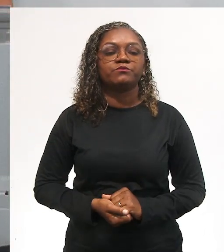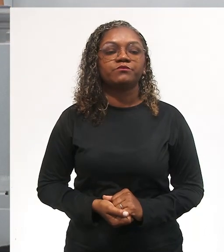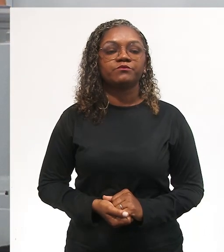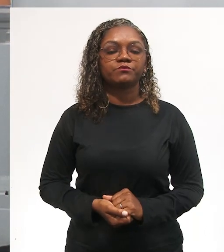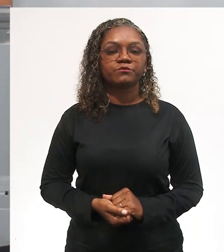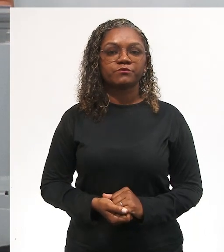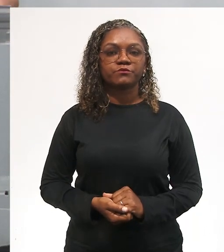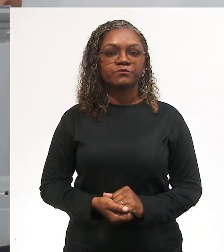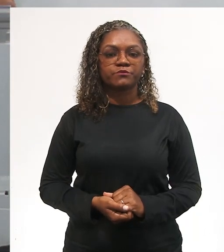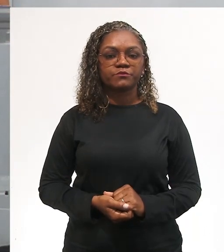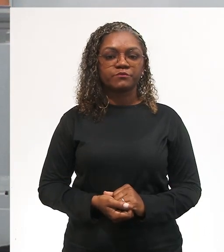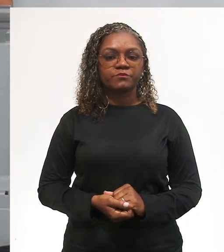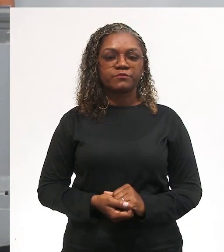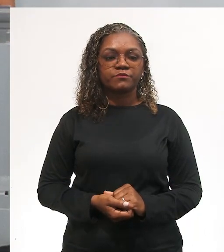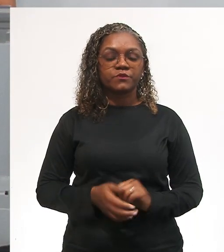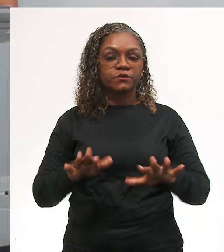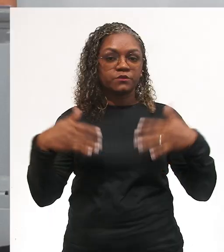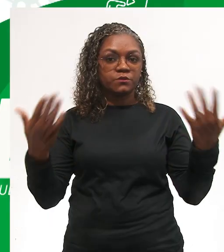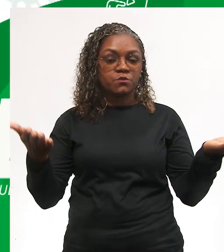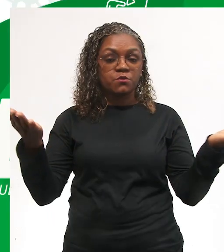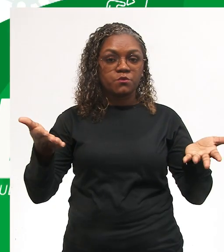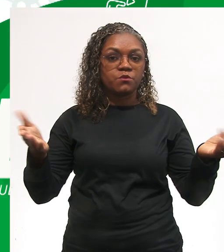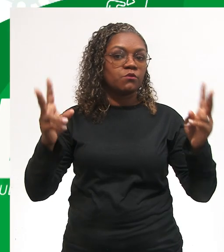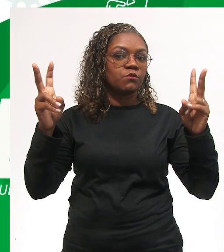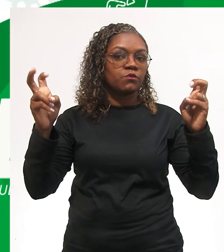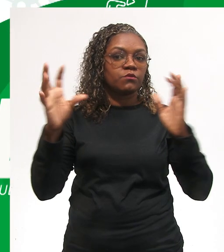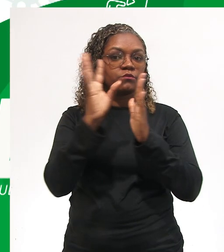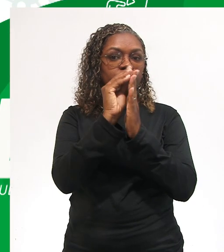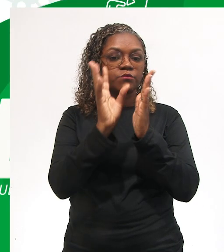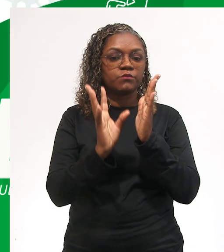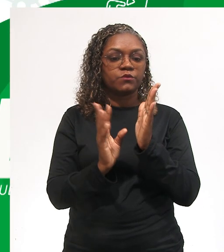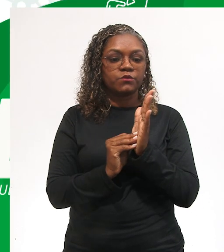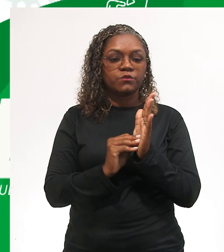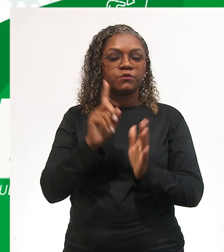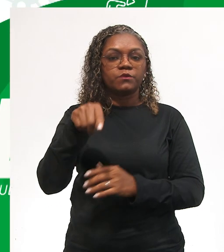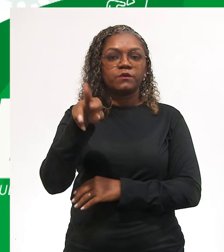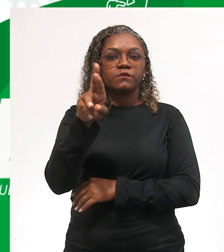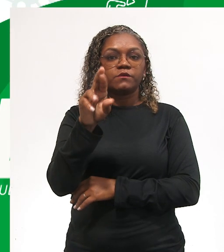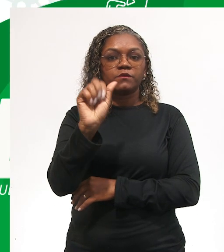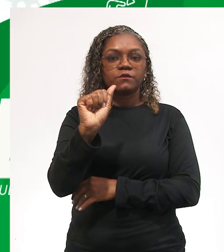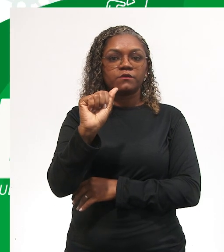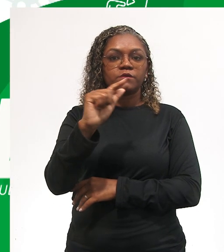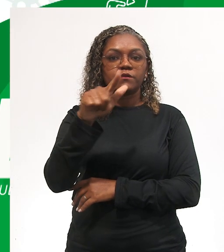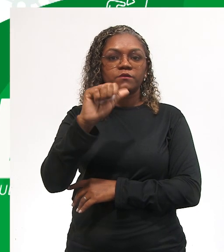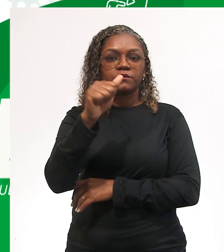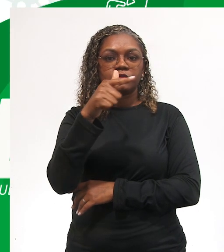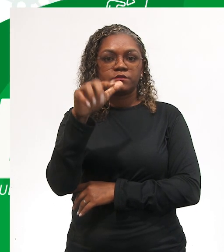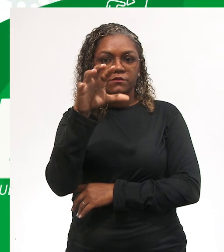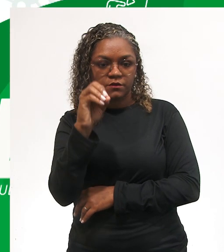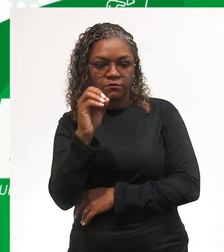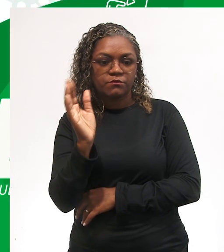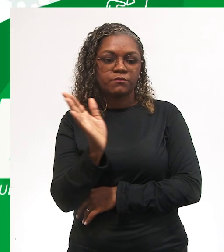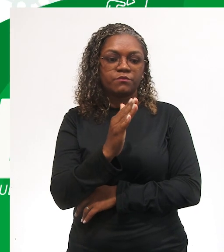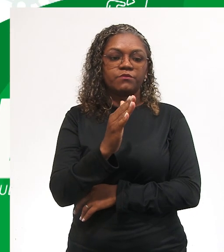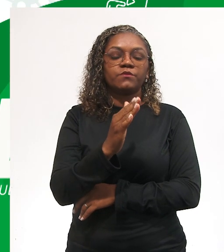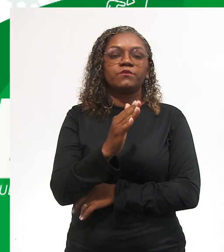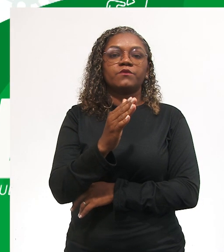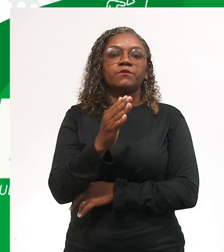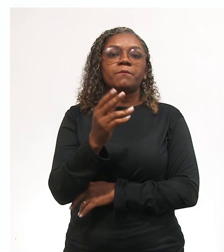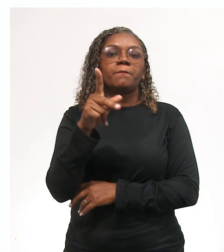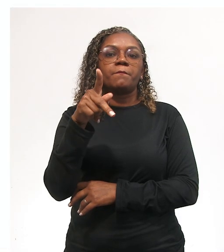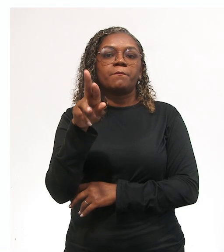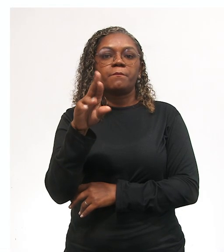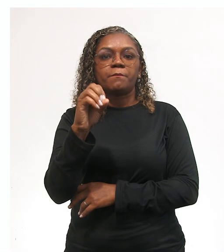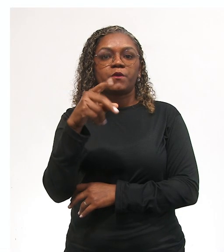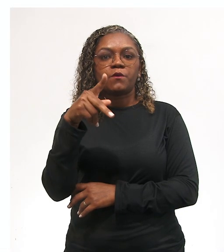Na aula de hoje nós vamos estudar razão, proporção e grandezas diretamente ou inversamente